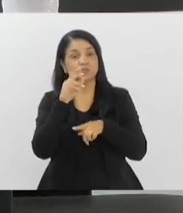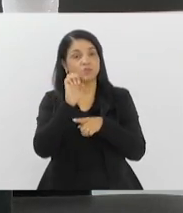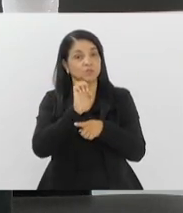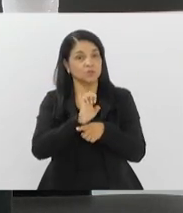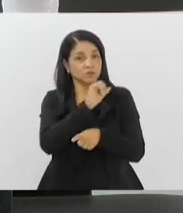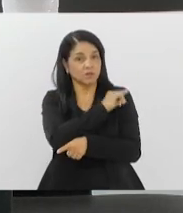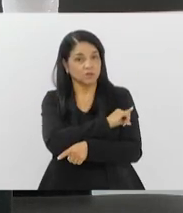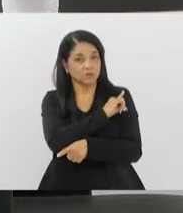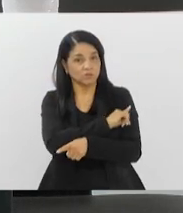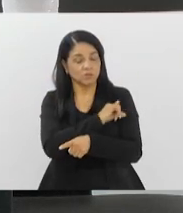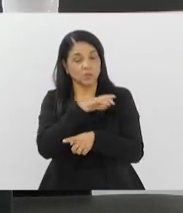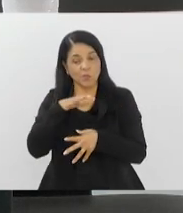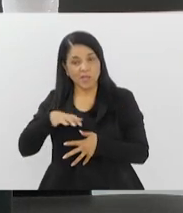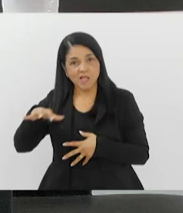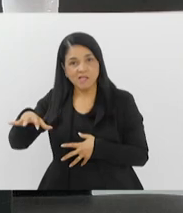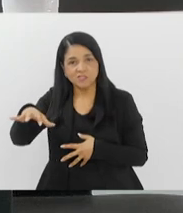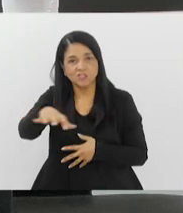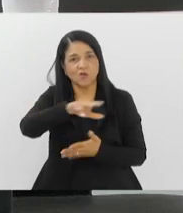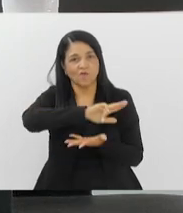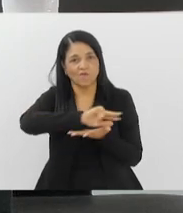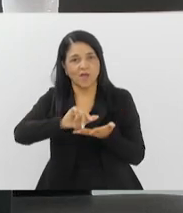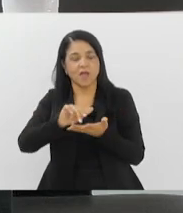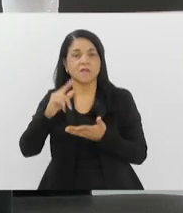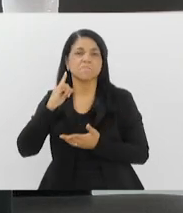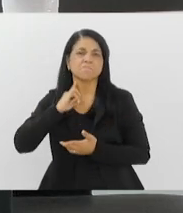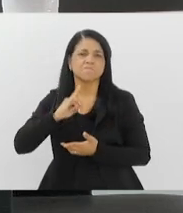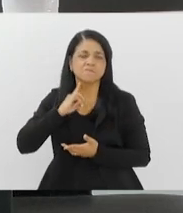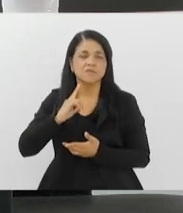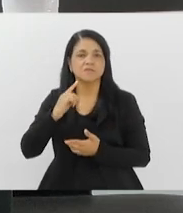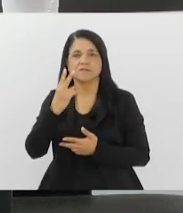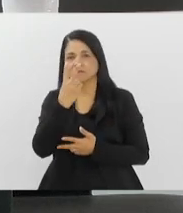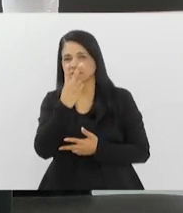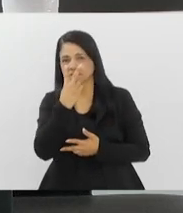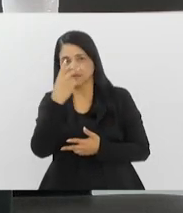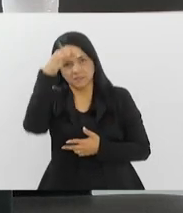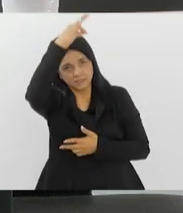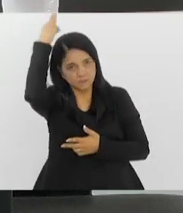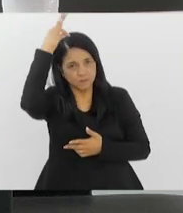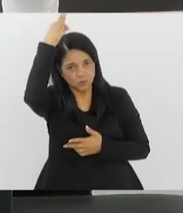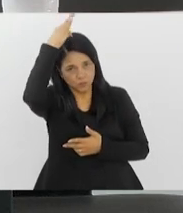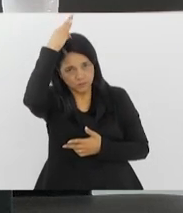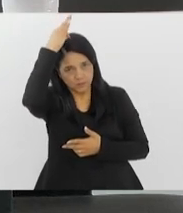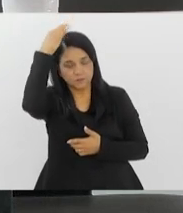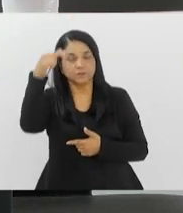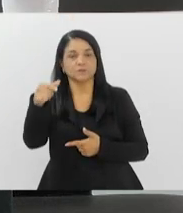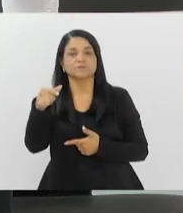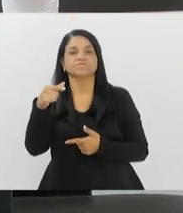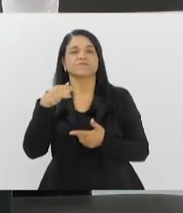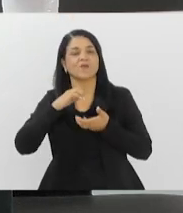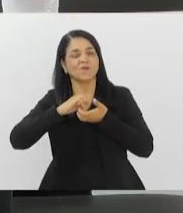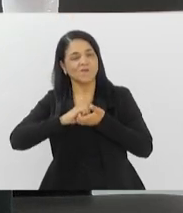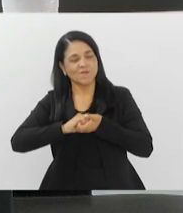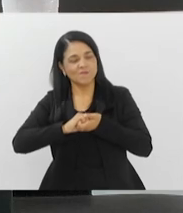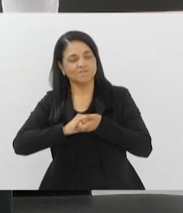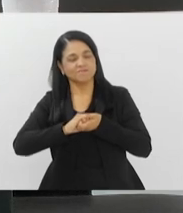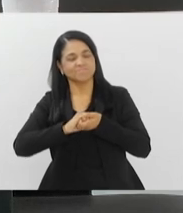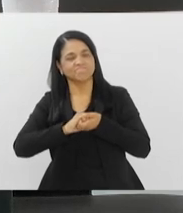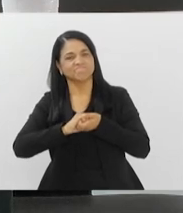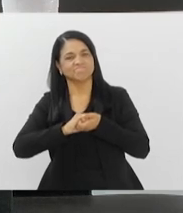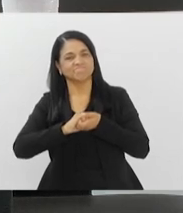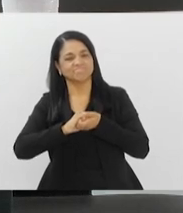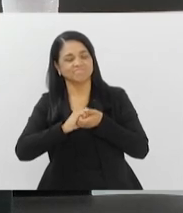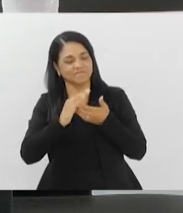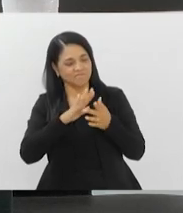sua região que ele atua, que é Minas e Espírito Santo. Então, eu quero cumprimentar a mesa, referendando